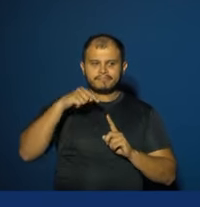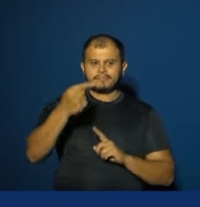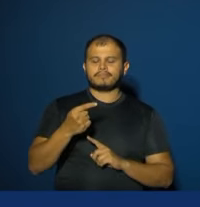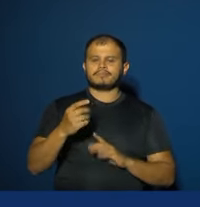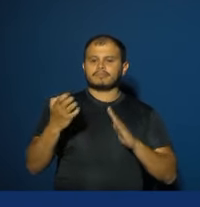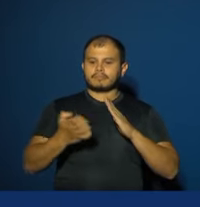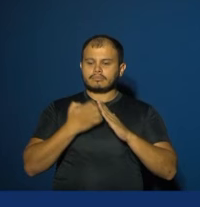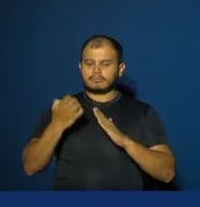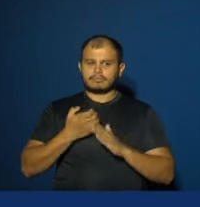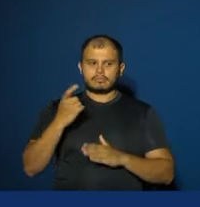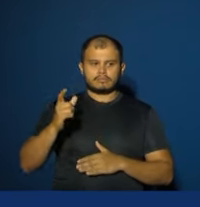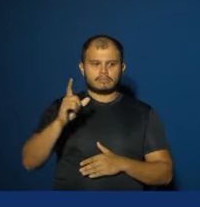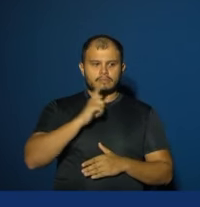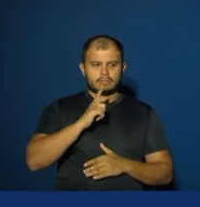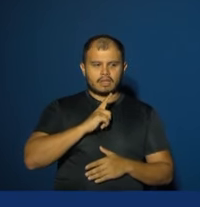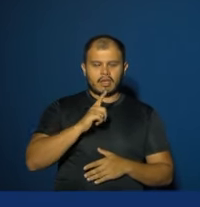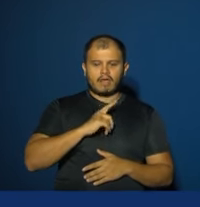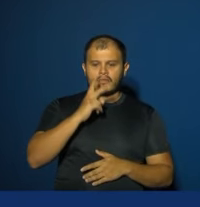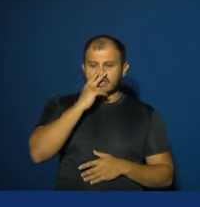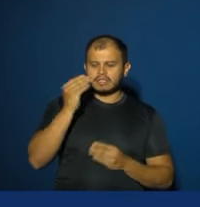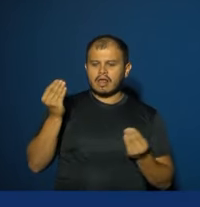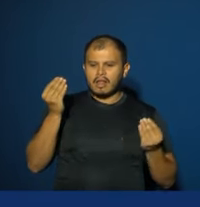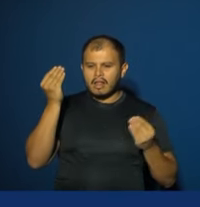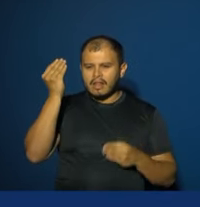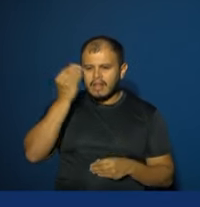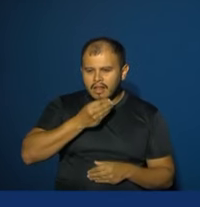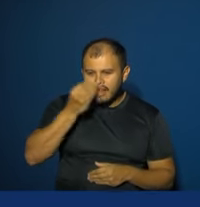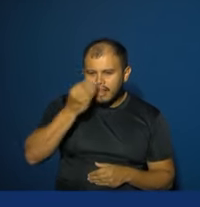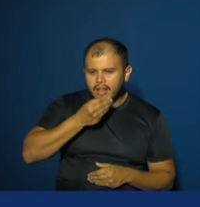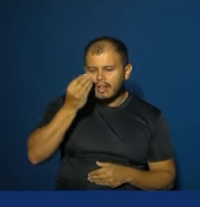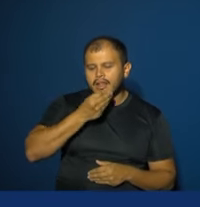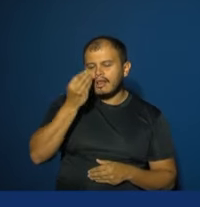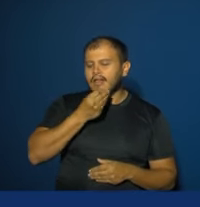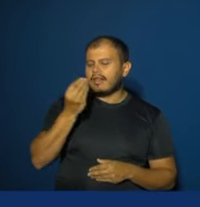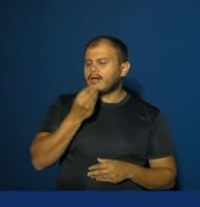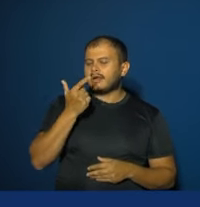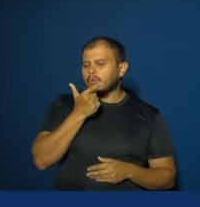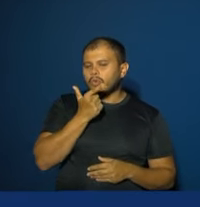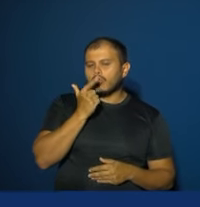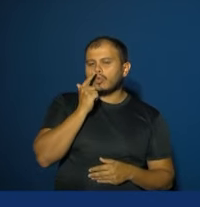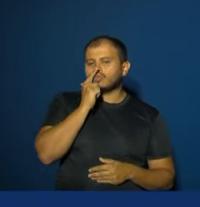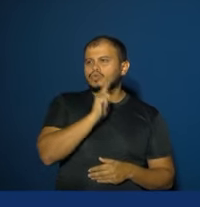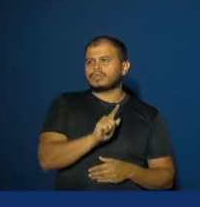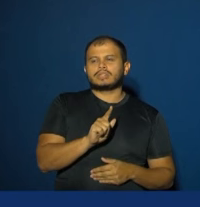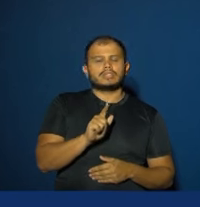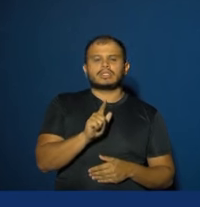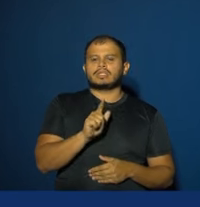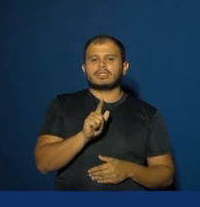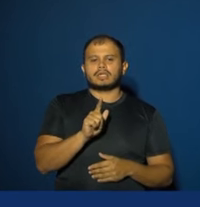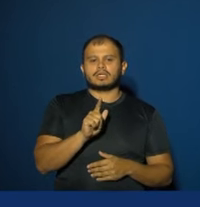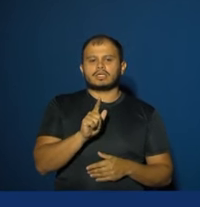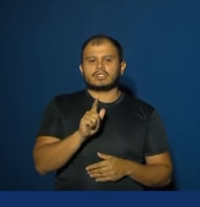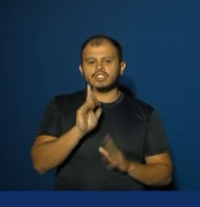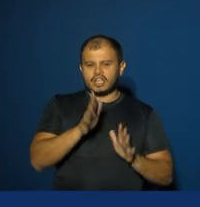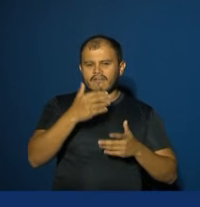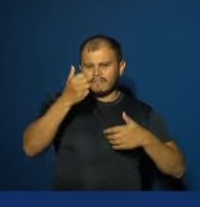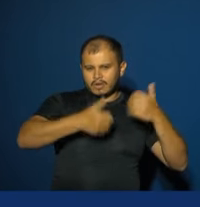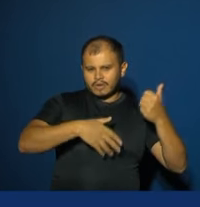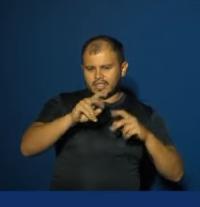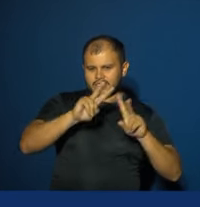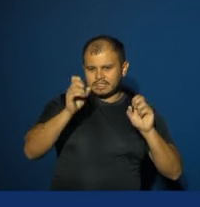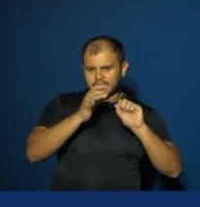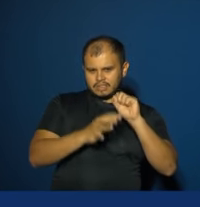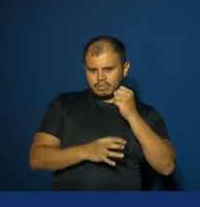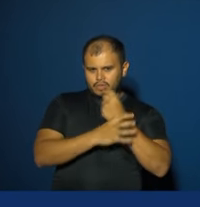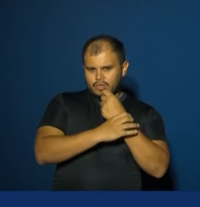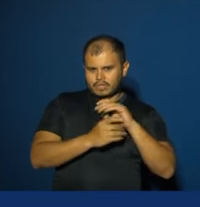tá muito frágil em termos de eh você poder passar né foi falado aqui de segurança para